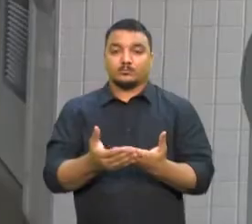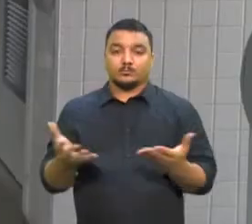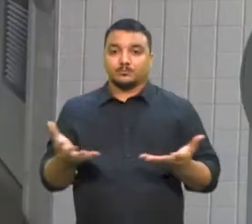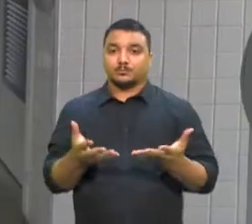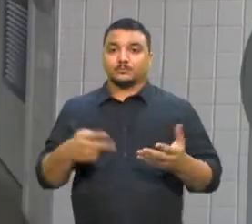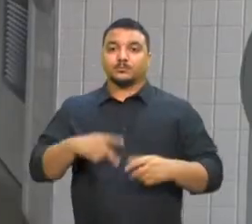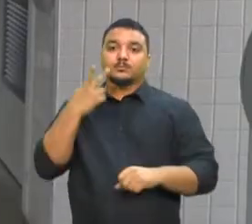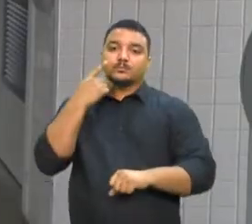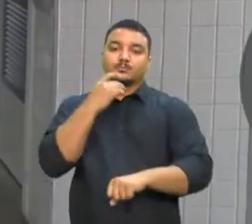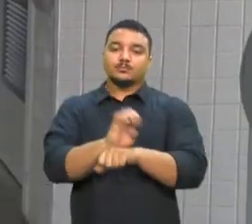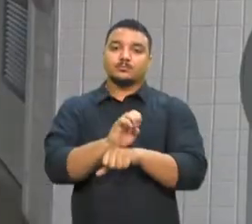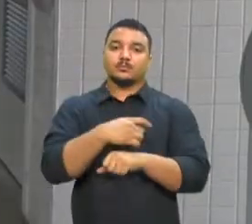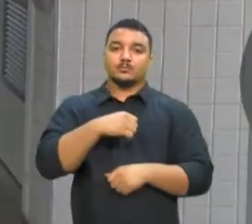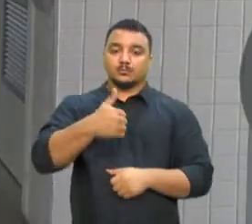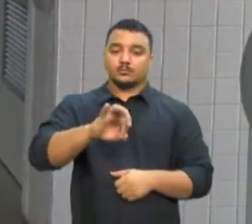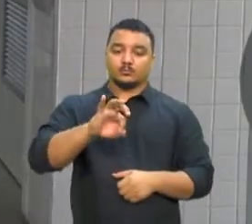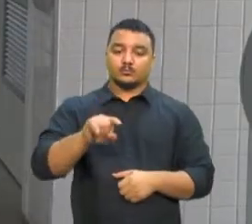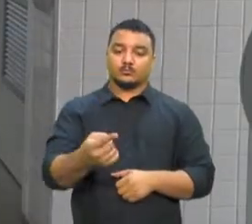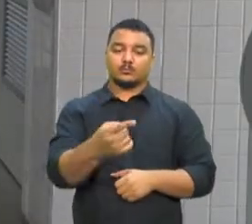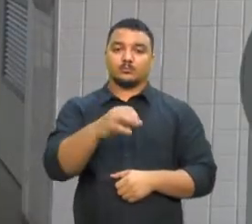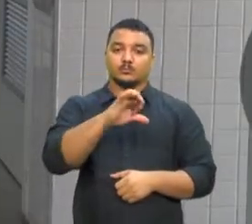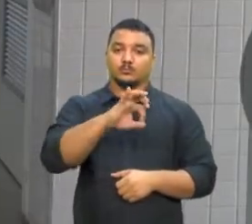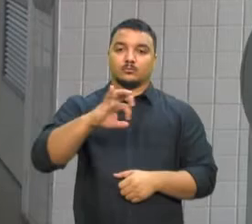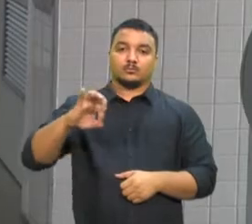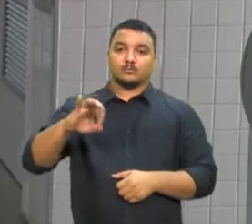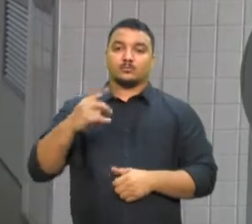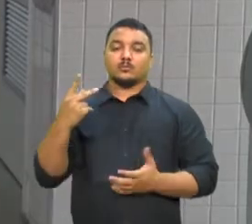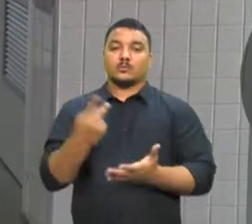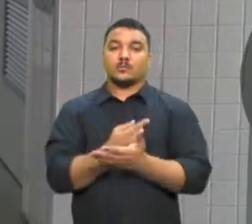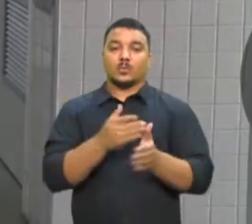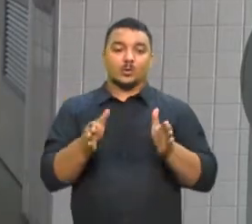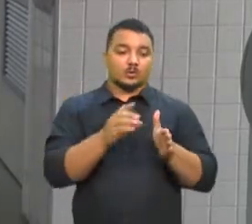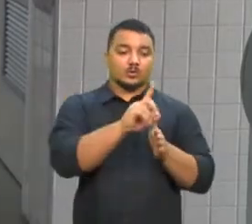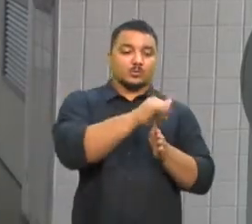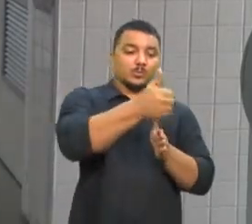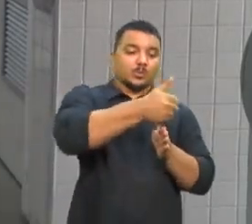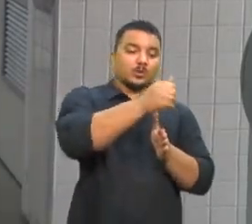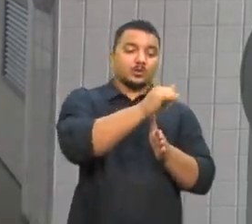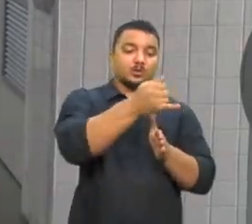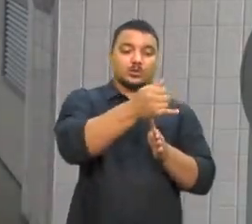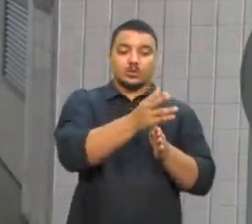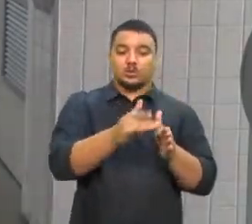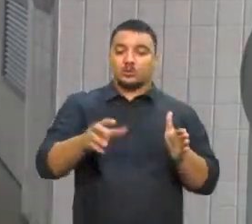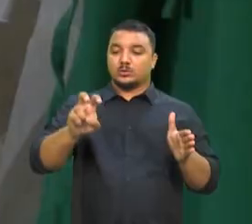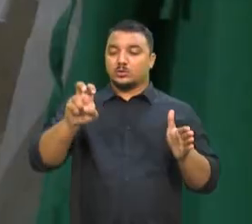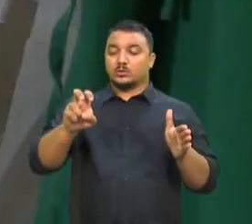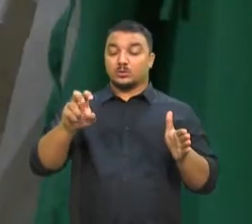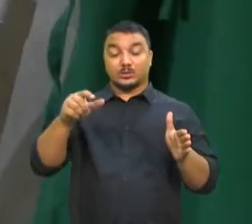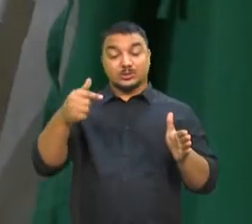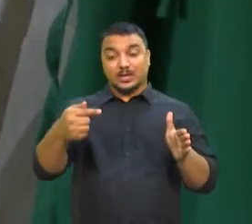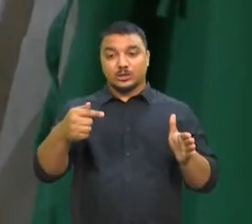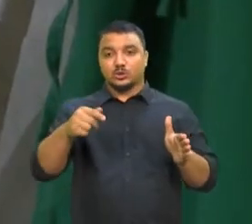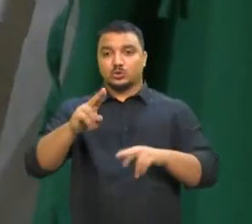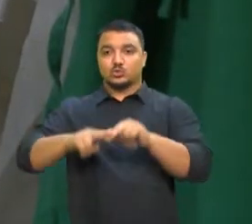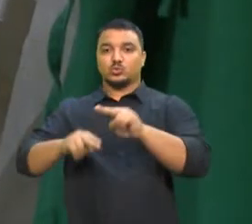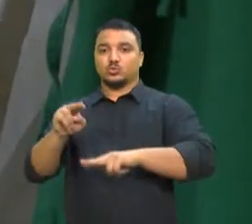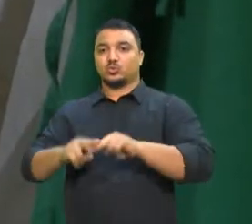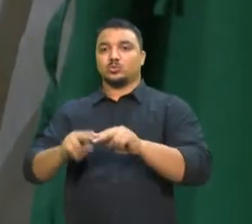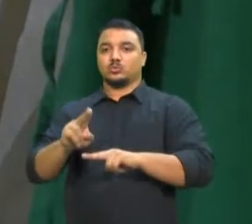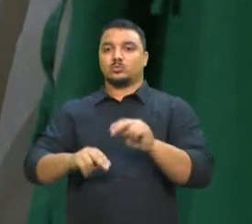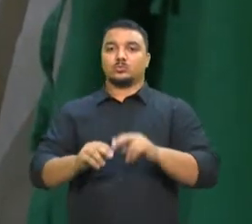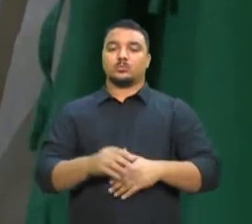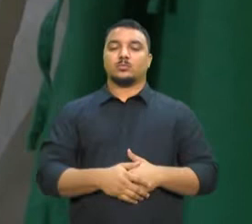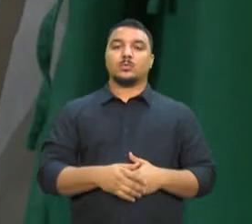estado, 10.900 ocorreram entre 1º de janeiro e dia 7 de junho. Dados do ano